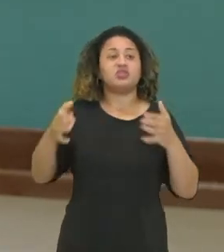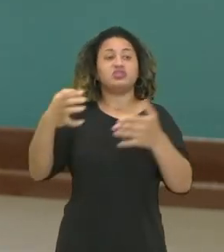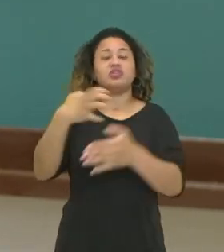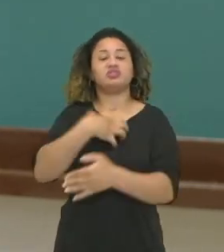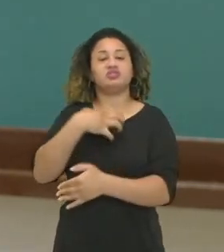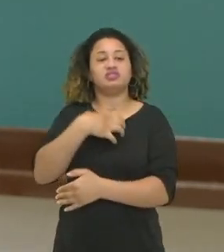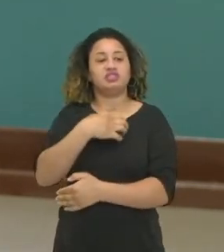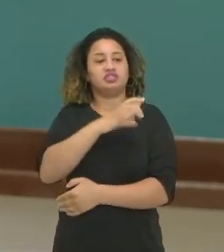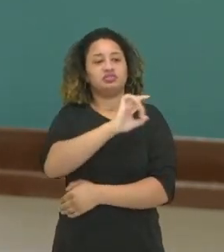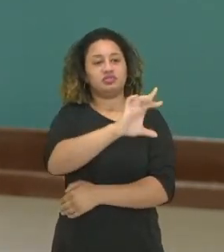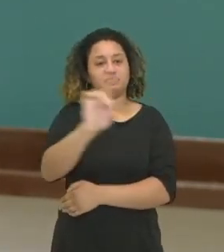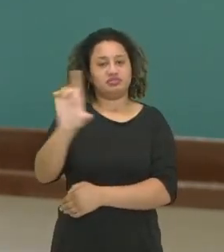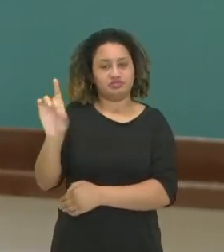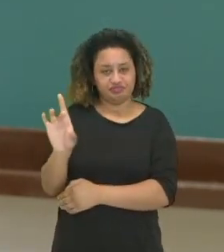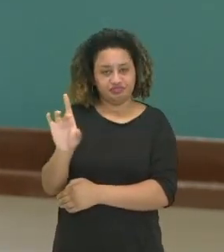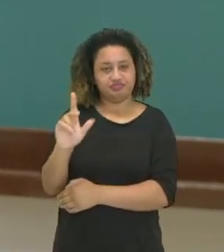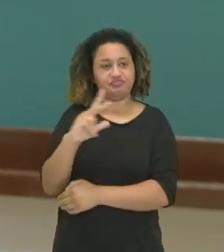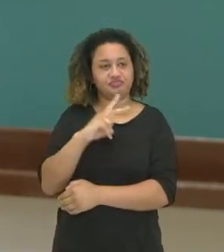individuais.